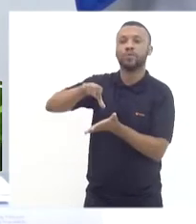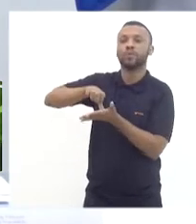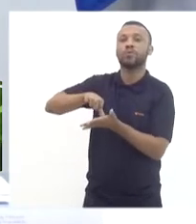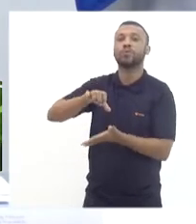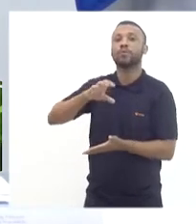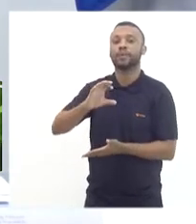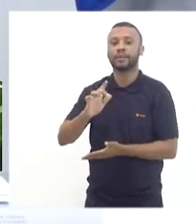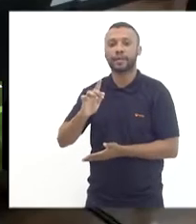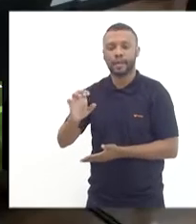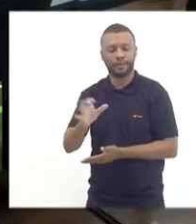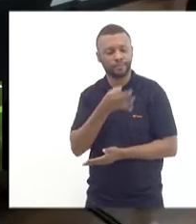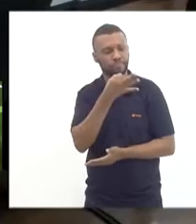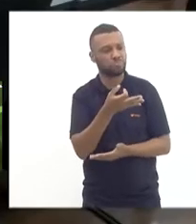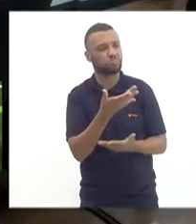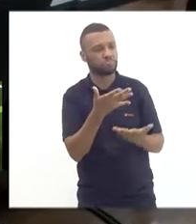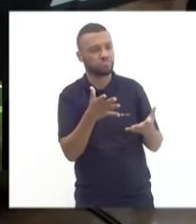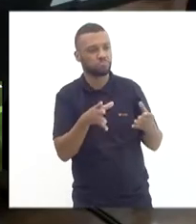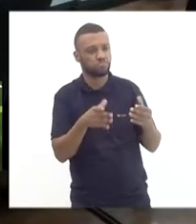Muito bem colocado.